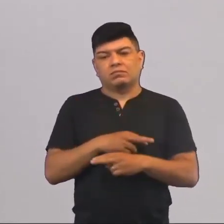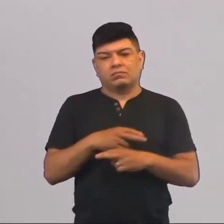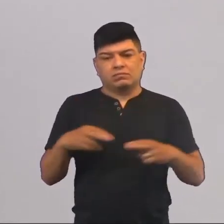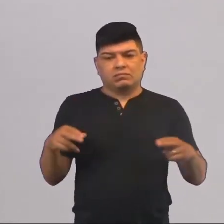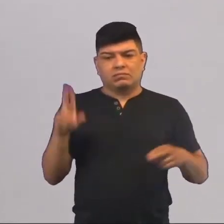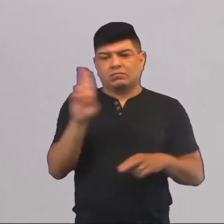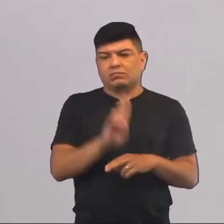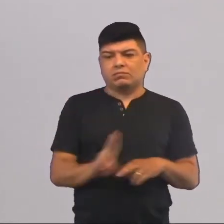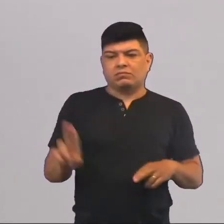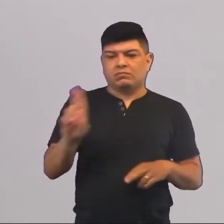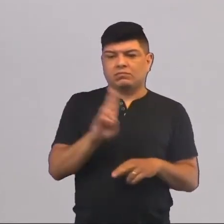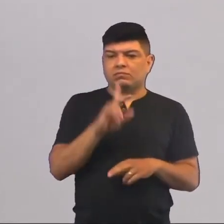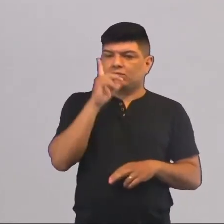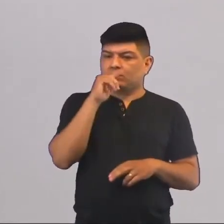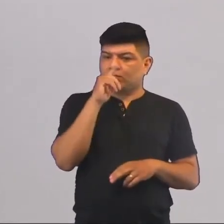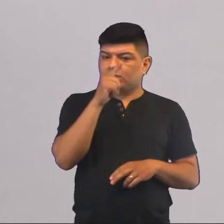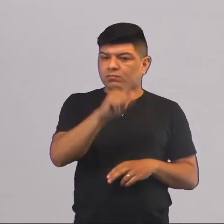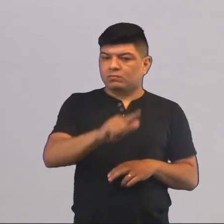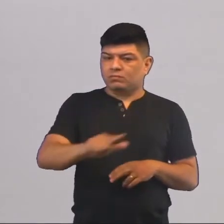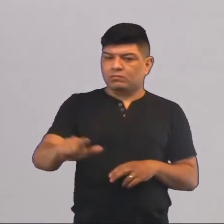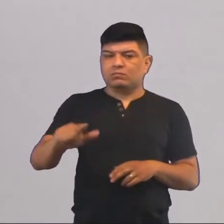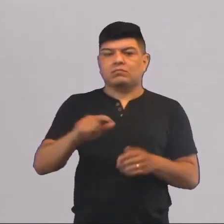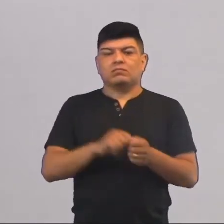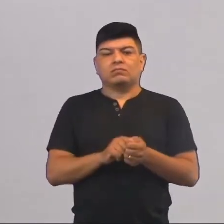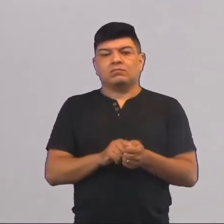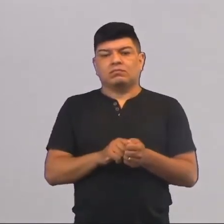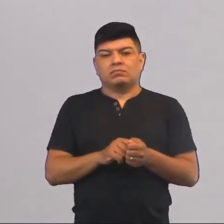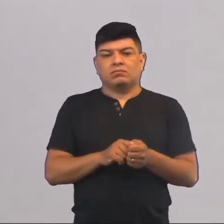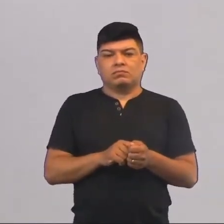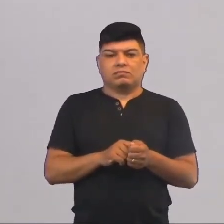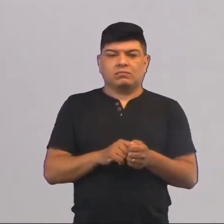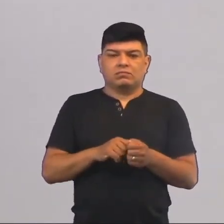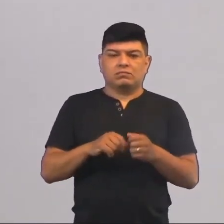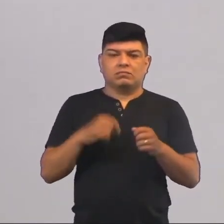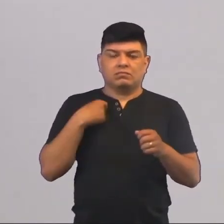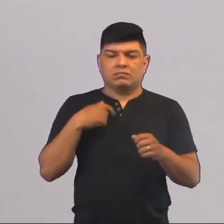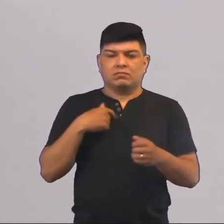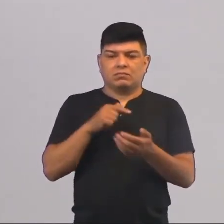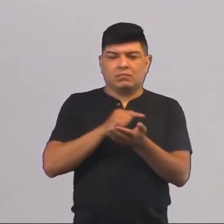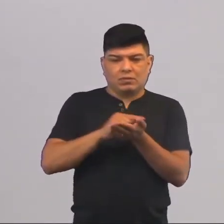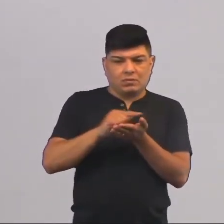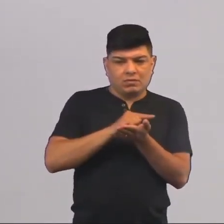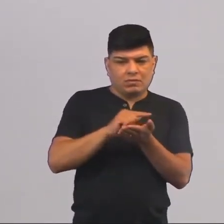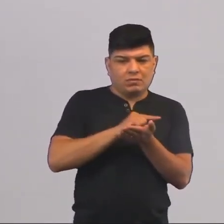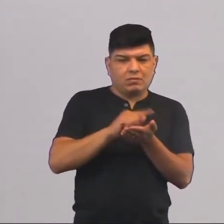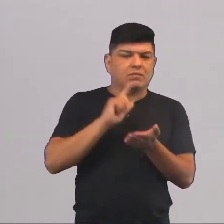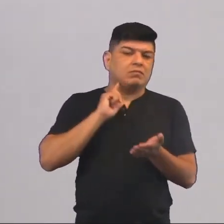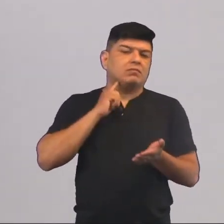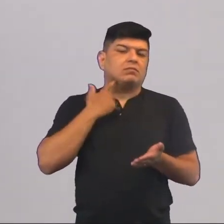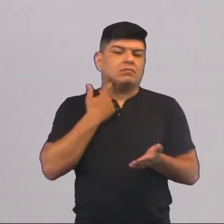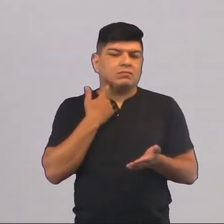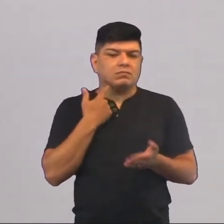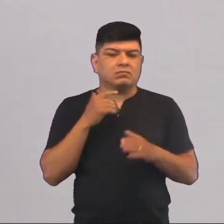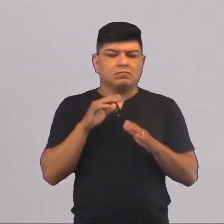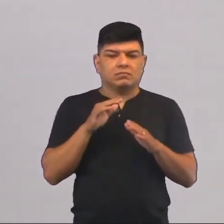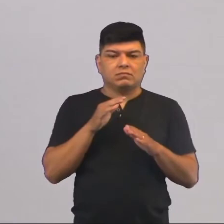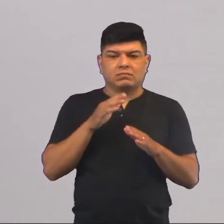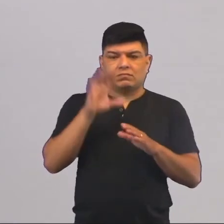produção, reutilização de água, a instalação de filtros, né, para evitar poluentes